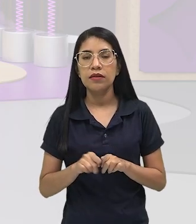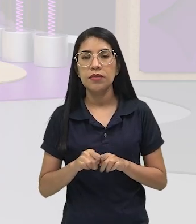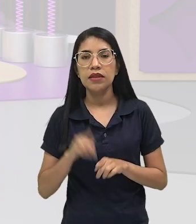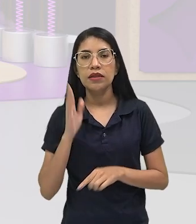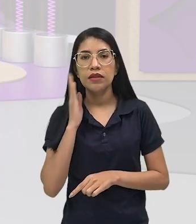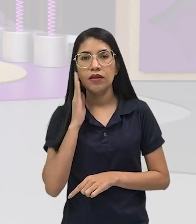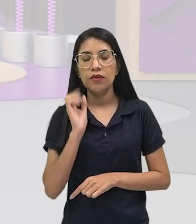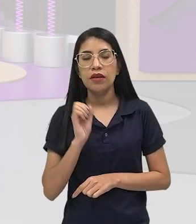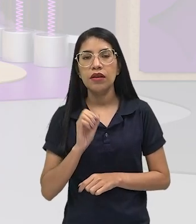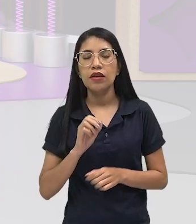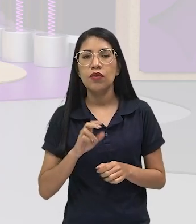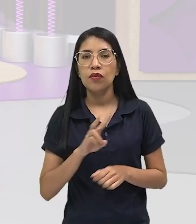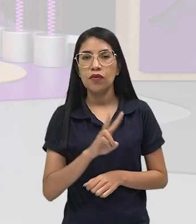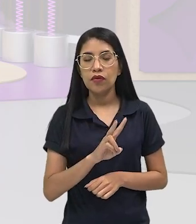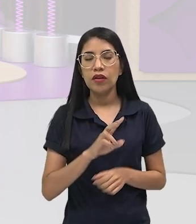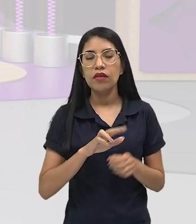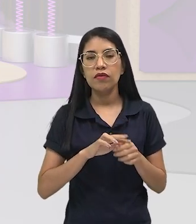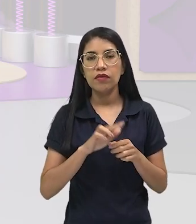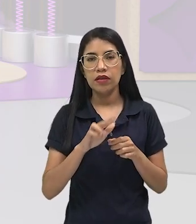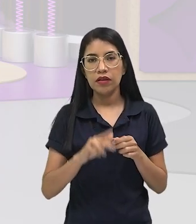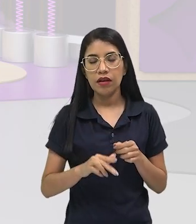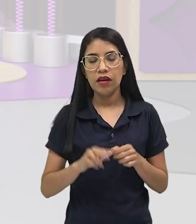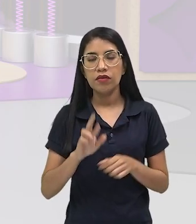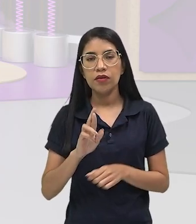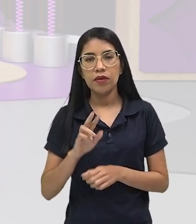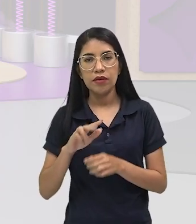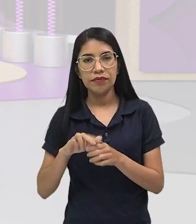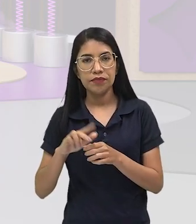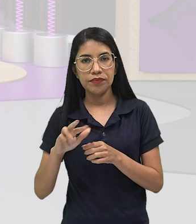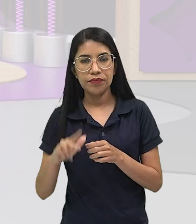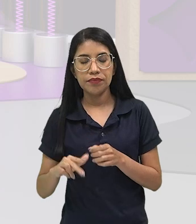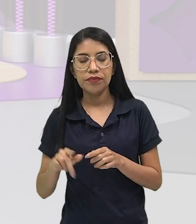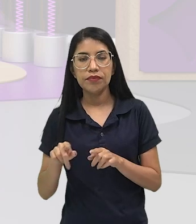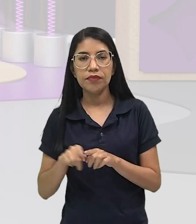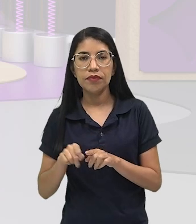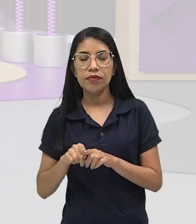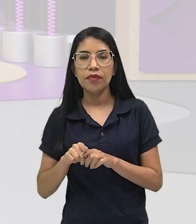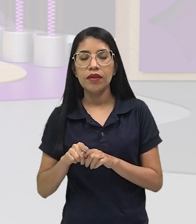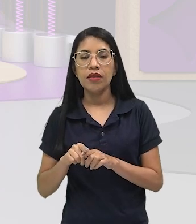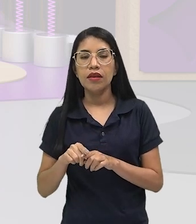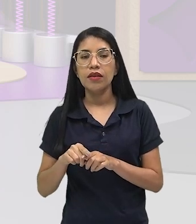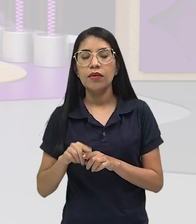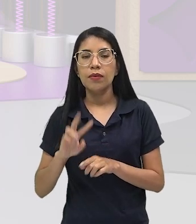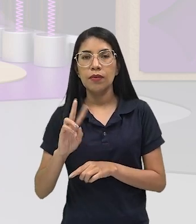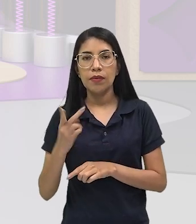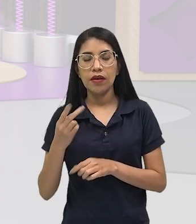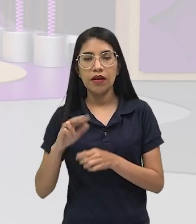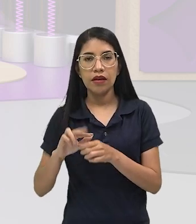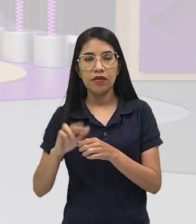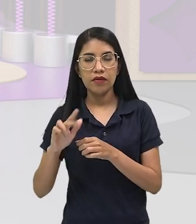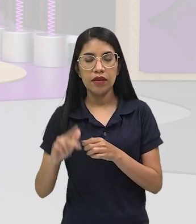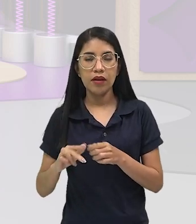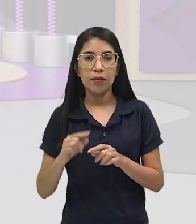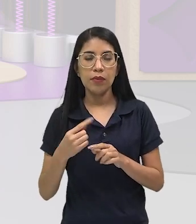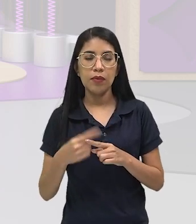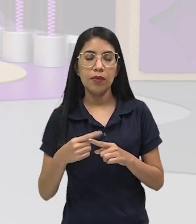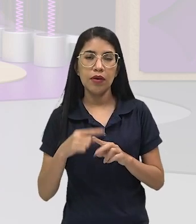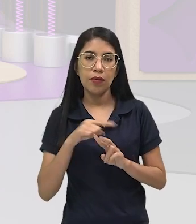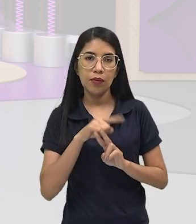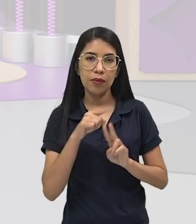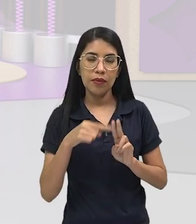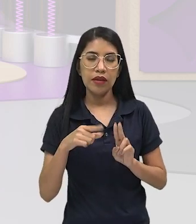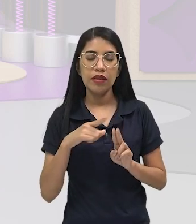que V é variável, que R é variável, que a altura é variável, porque o π ele é um número, né,